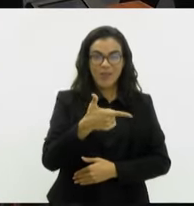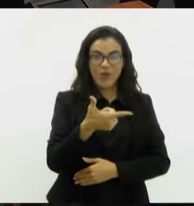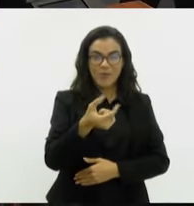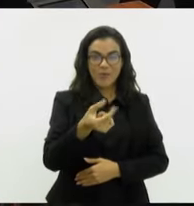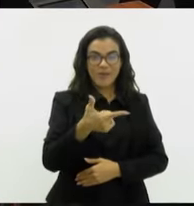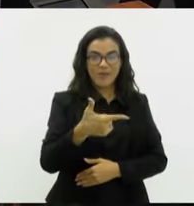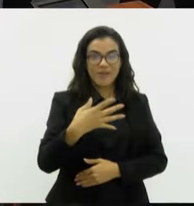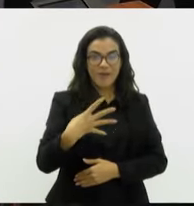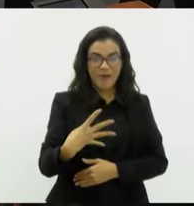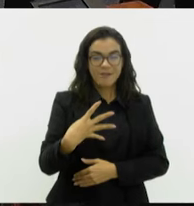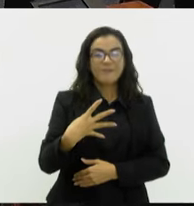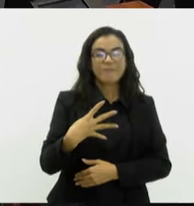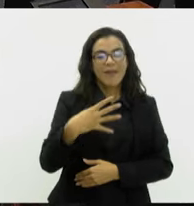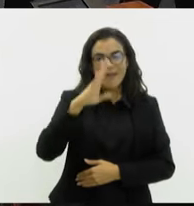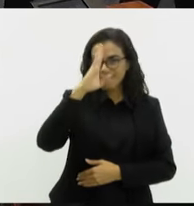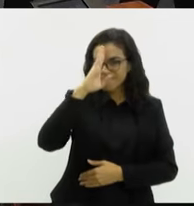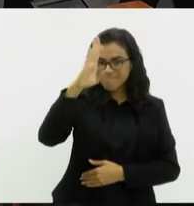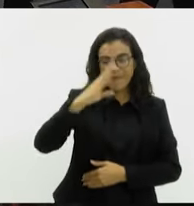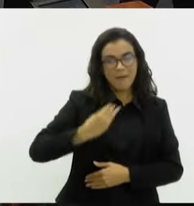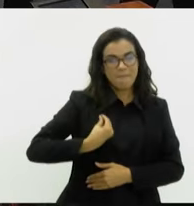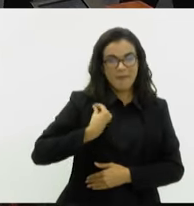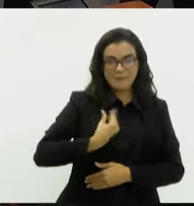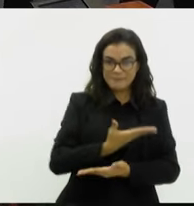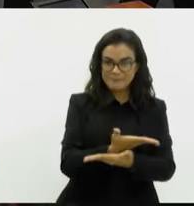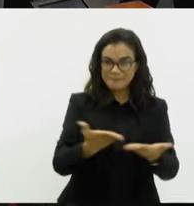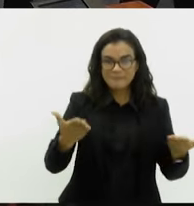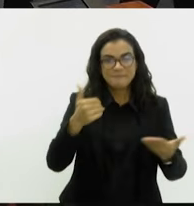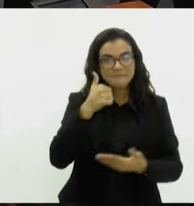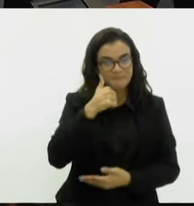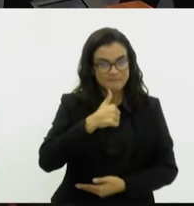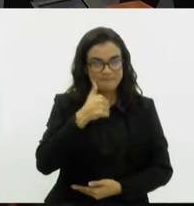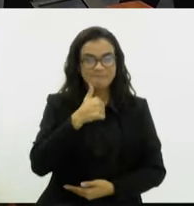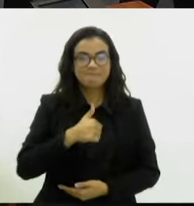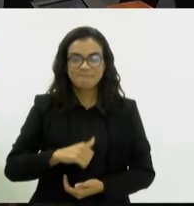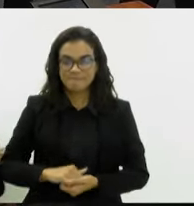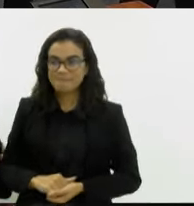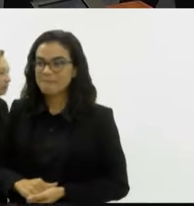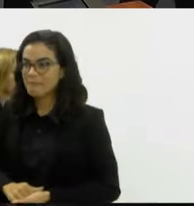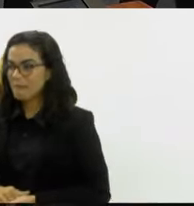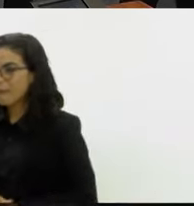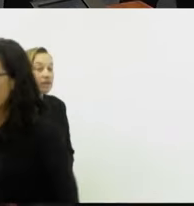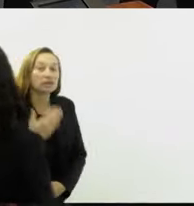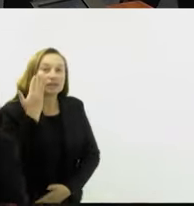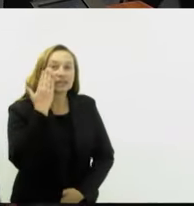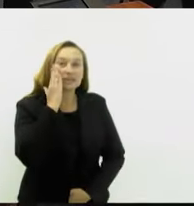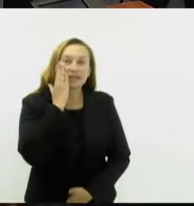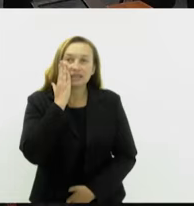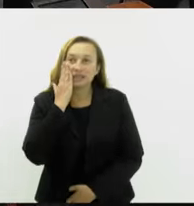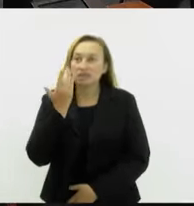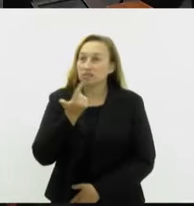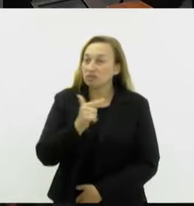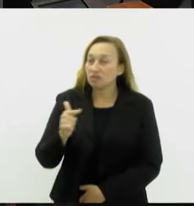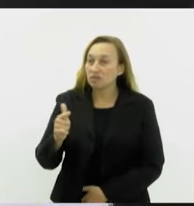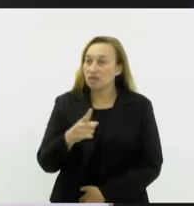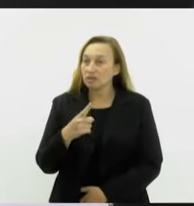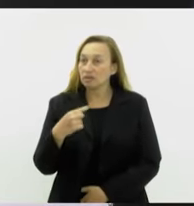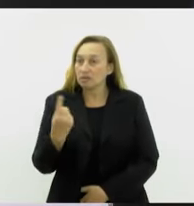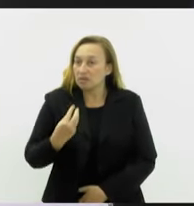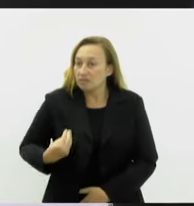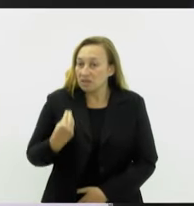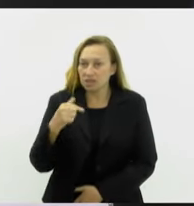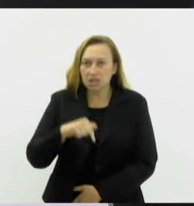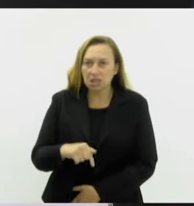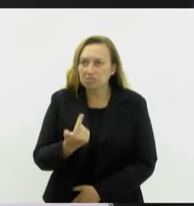2024 é fundamental a participação de Tod vocês entendendo que sem a nossa presença não